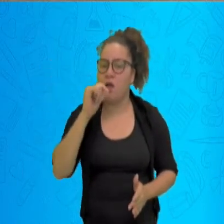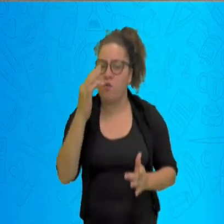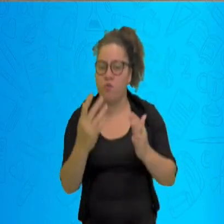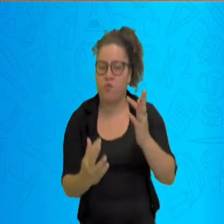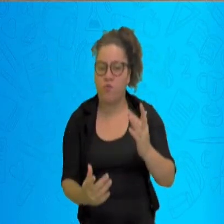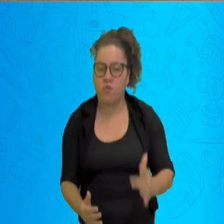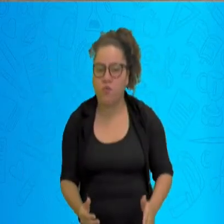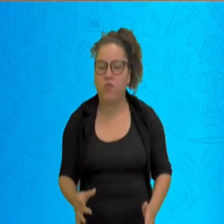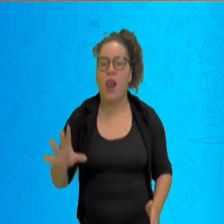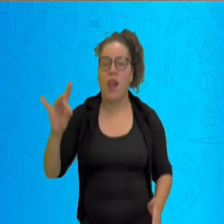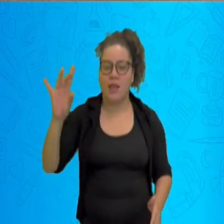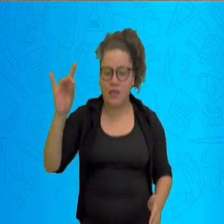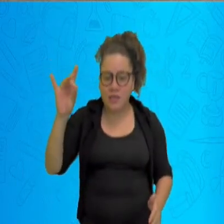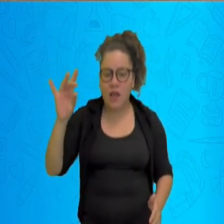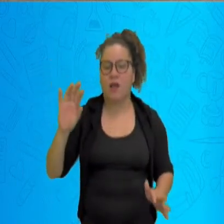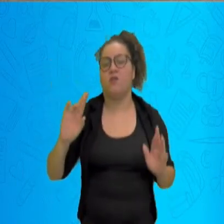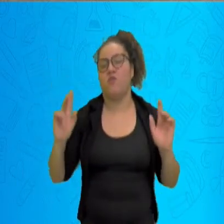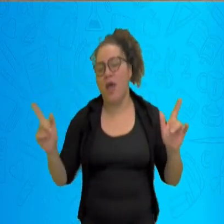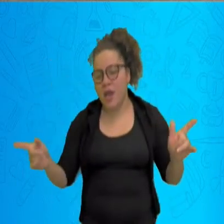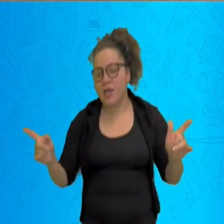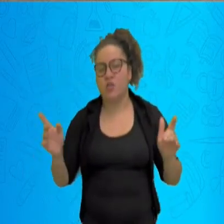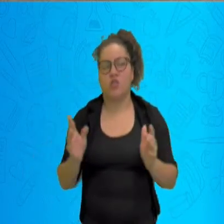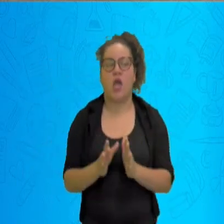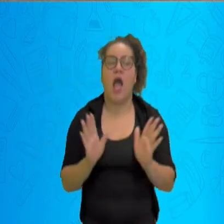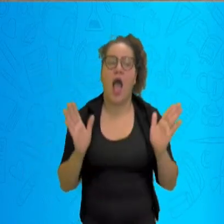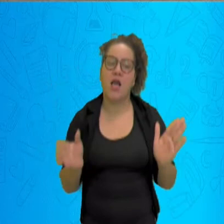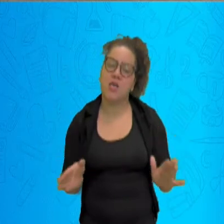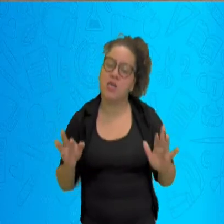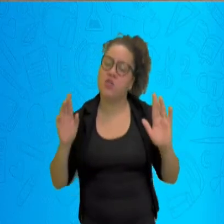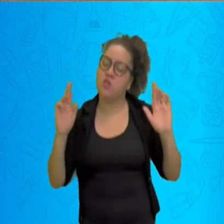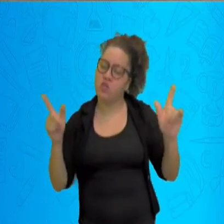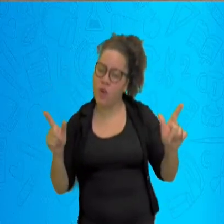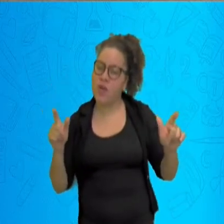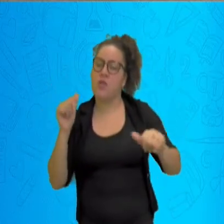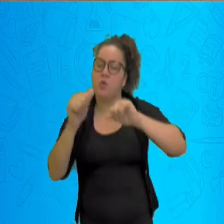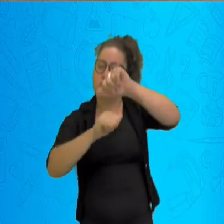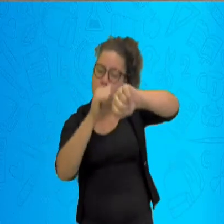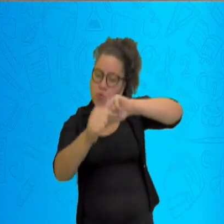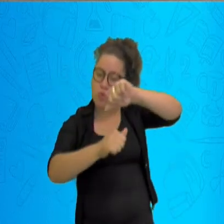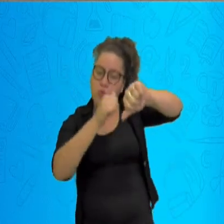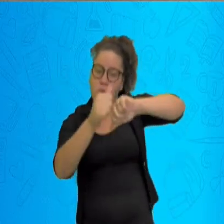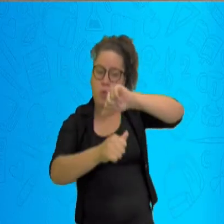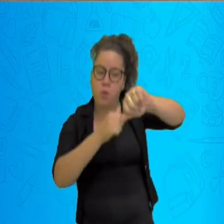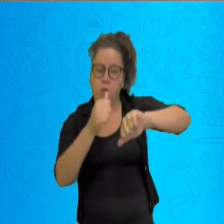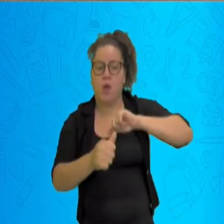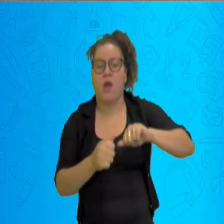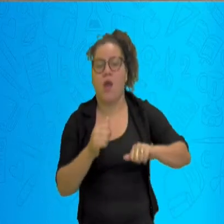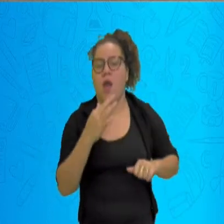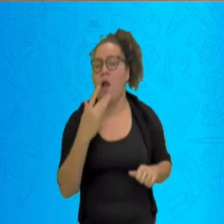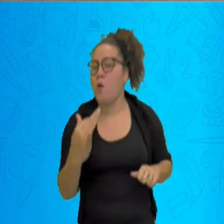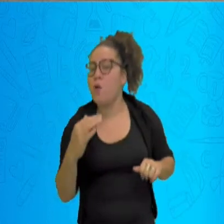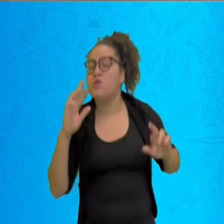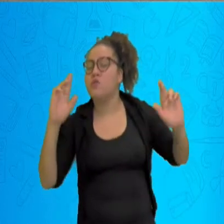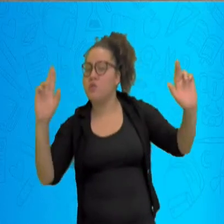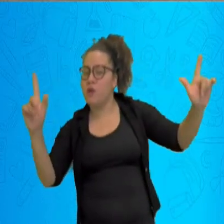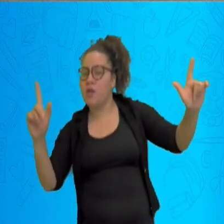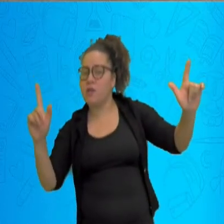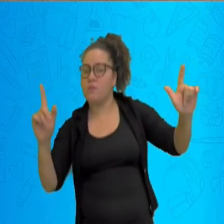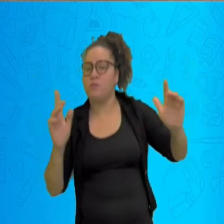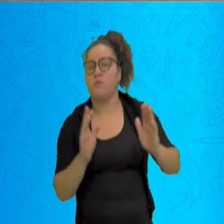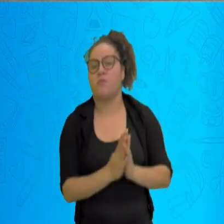Molinha, transparente, incolor. Aqui ela já mudou até a cor, né? Ficou